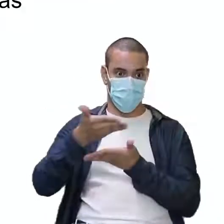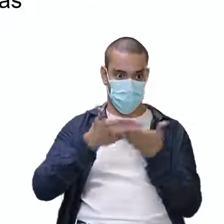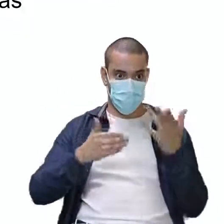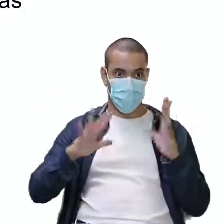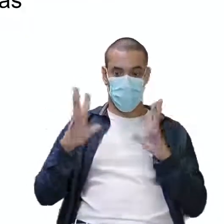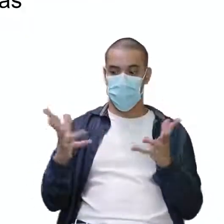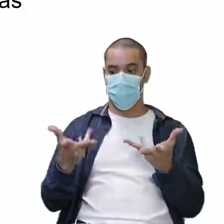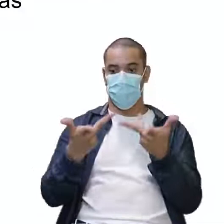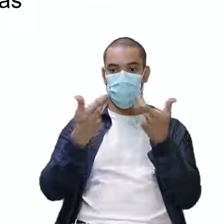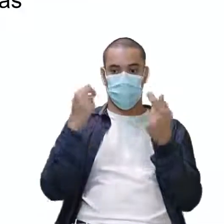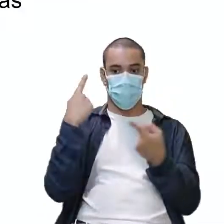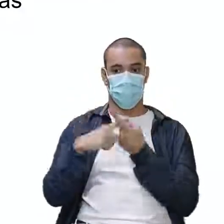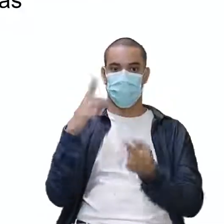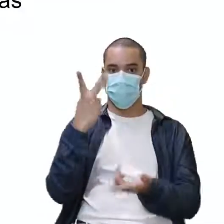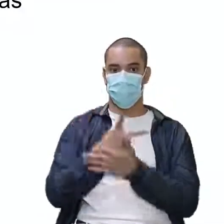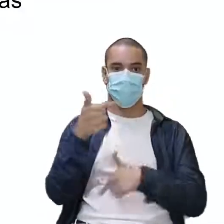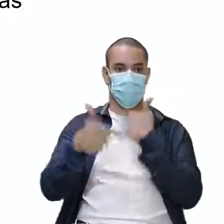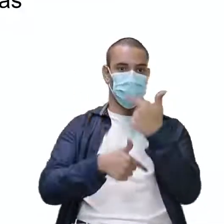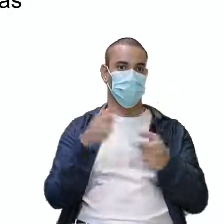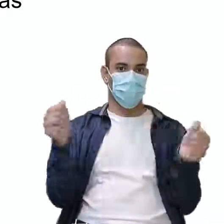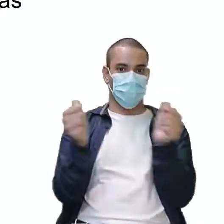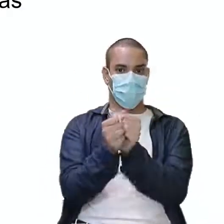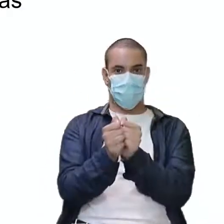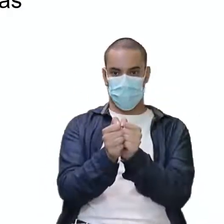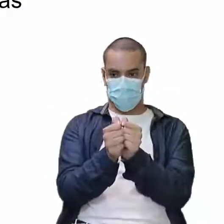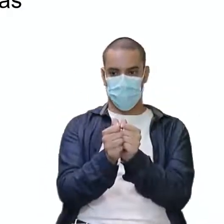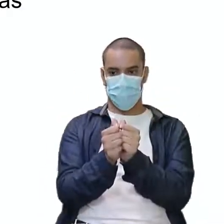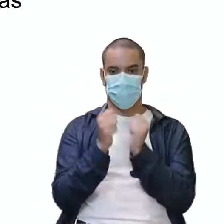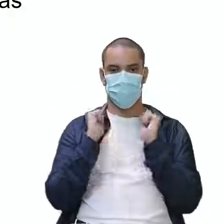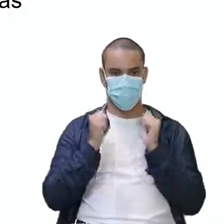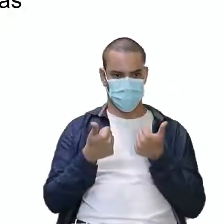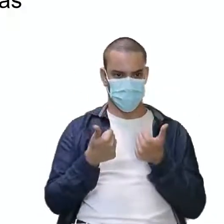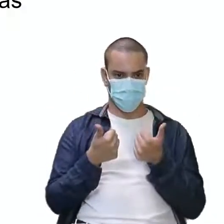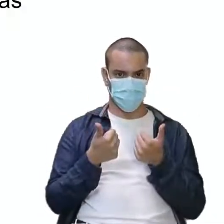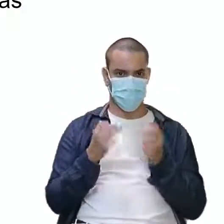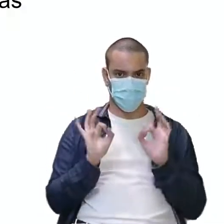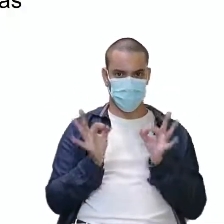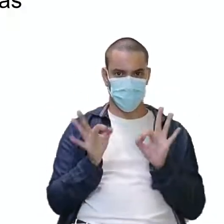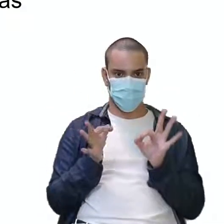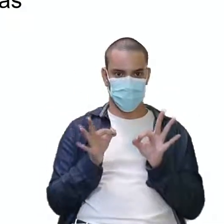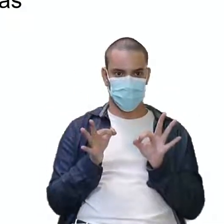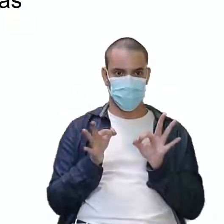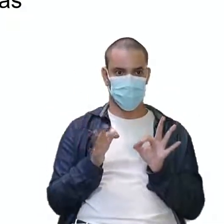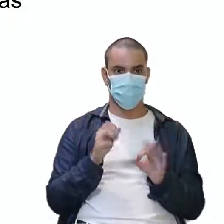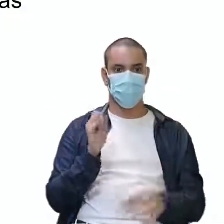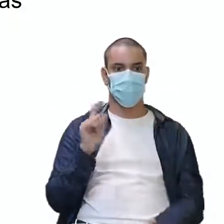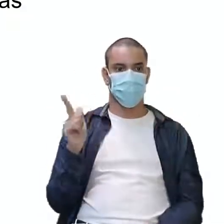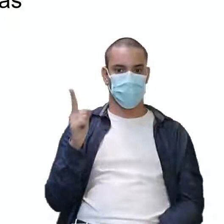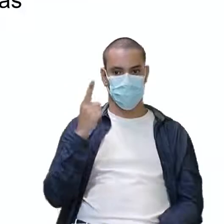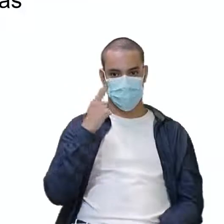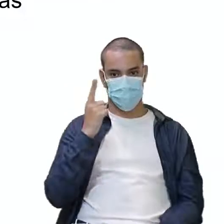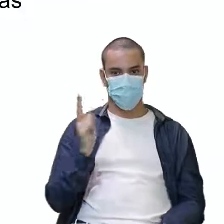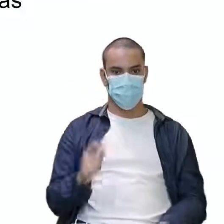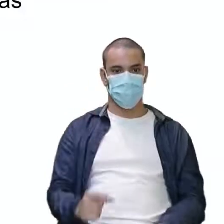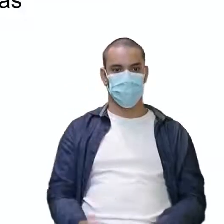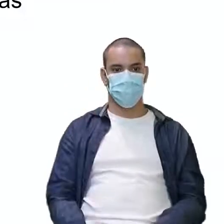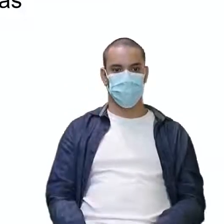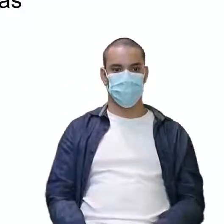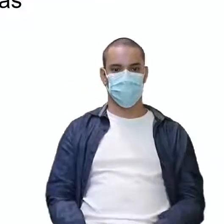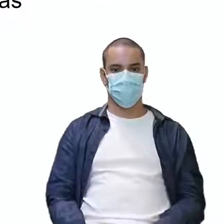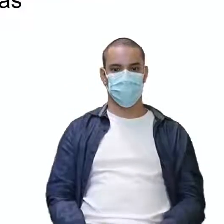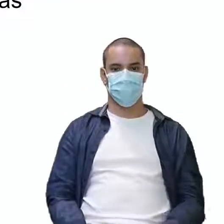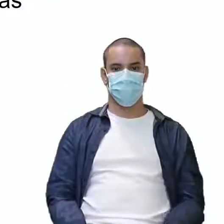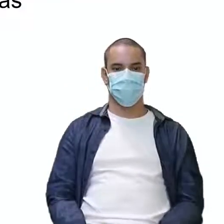porque todas elas vão estar trabalhando em conjunto, tá? Perfeito? Olha lá. Ficou